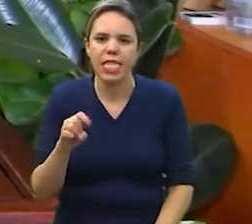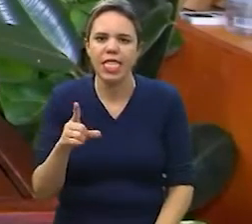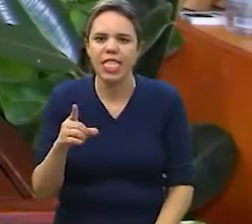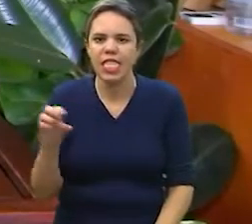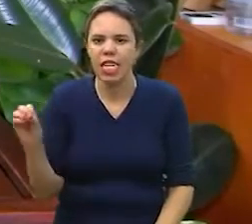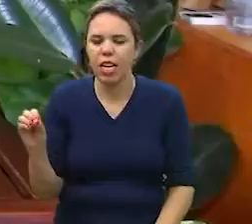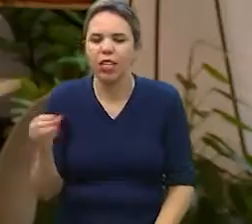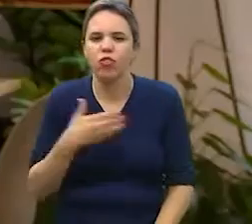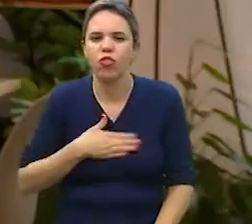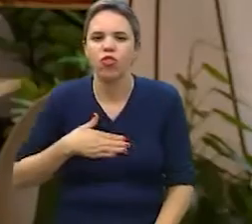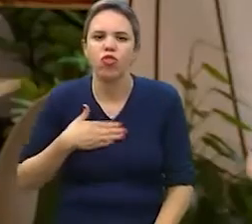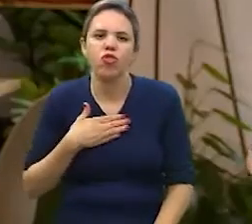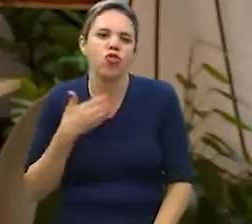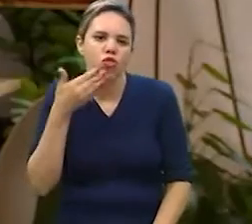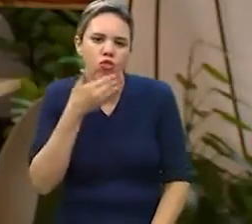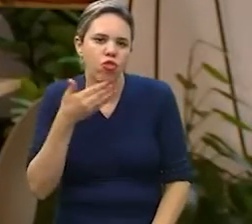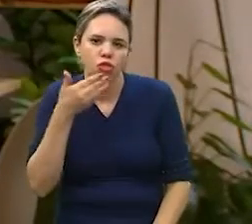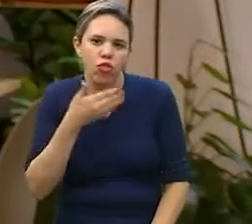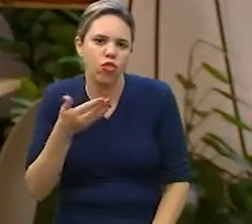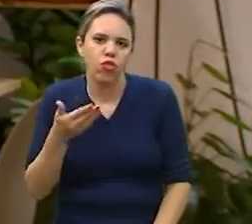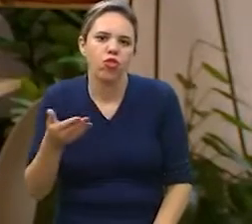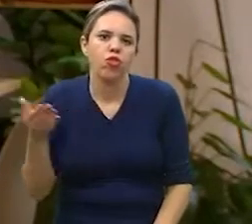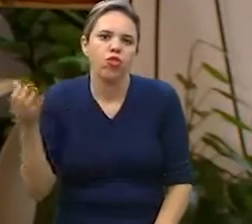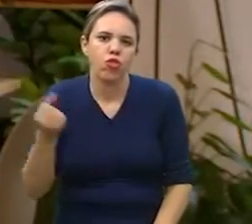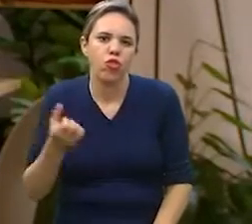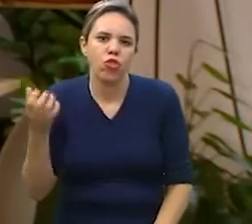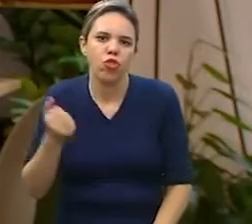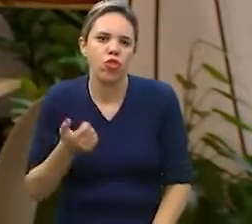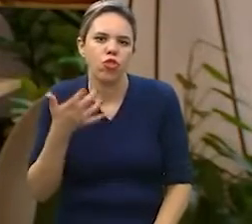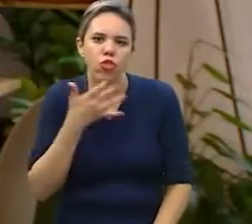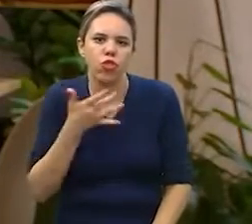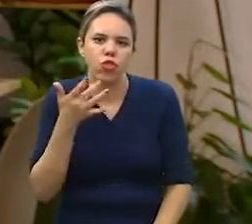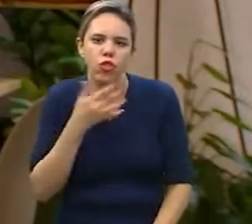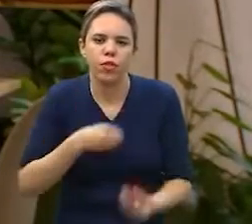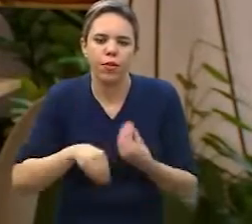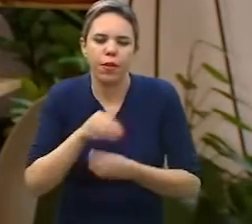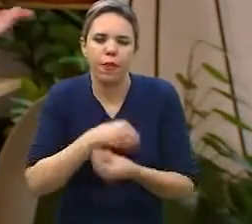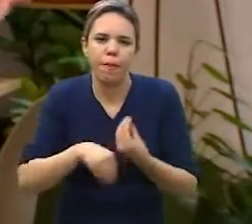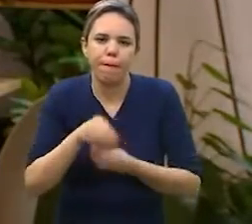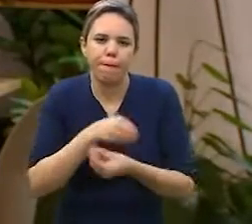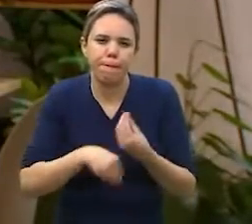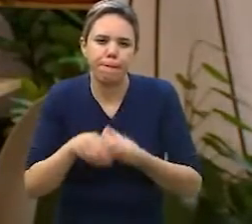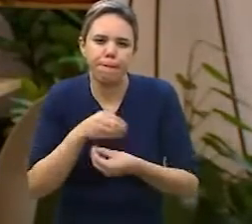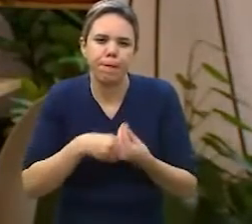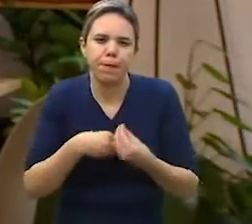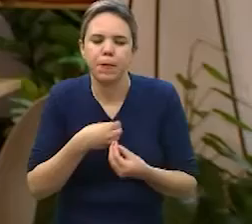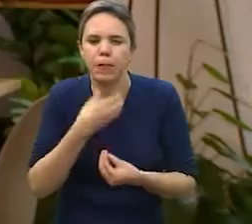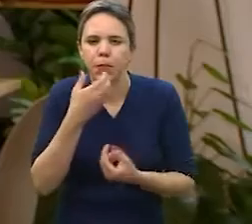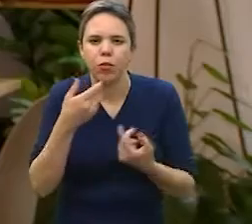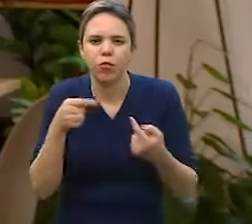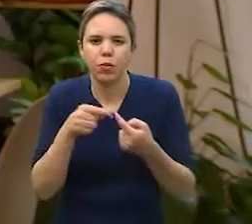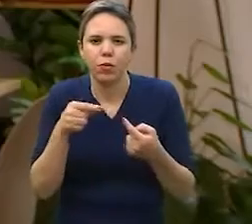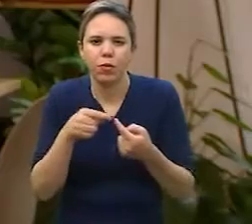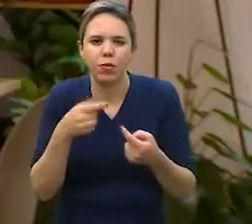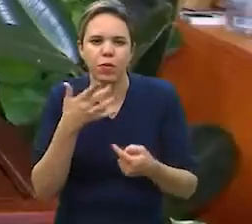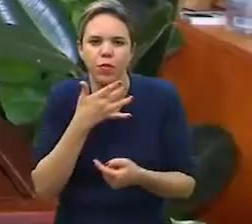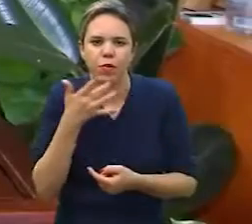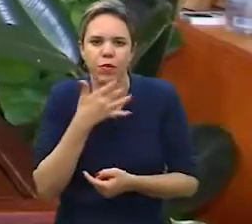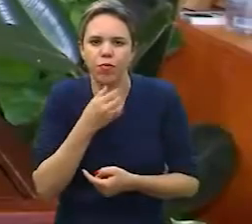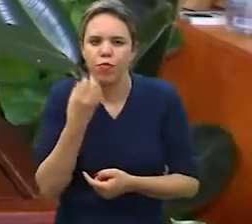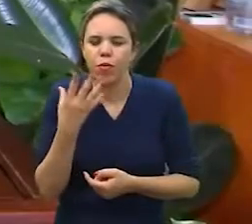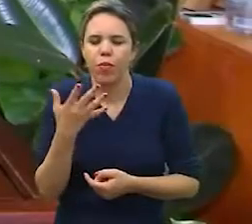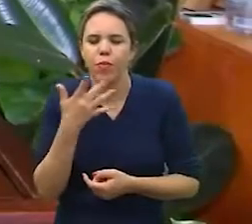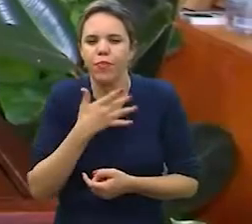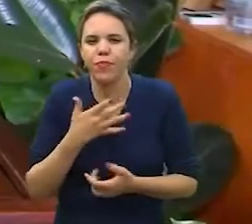de doce de leite. Pode usar, vai ficar muito gostoso, porque doce de leite com frutas vermelhas tem tudo a ver. Nossa senhora,